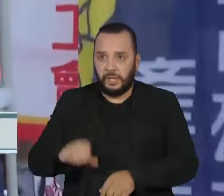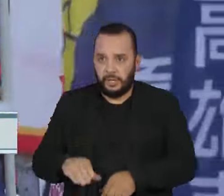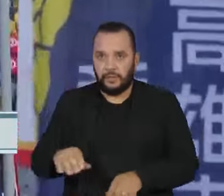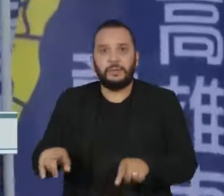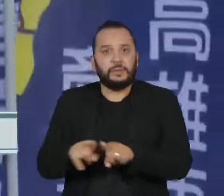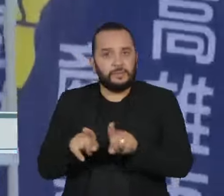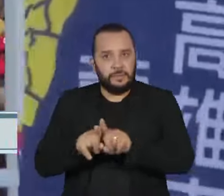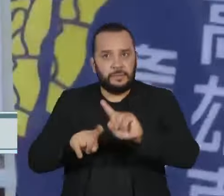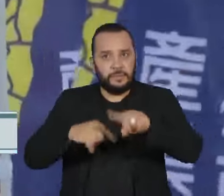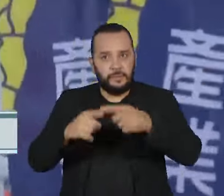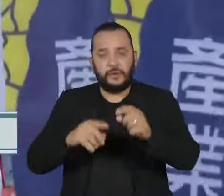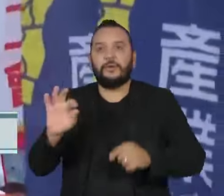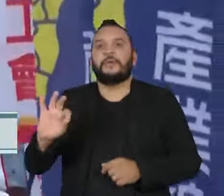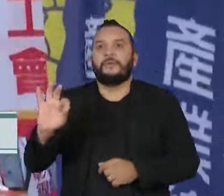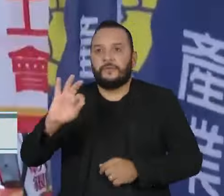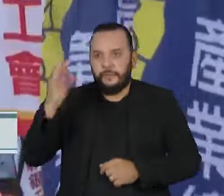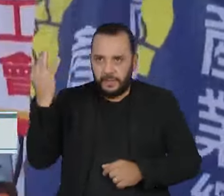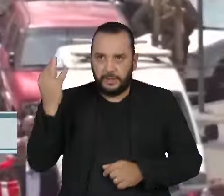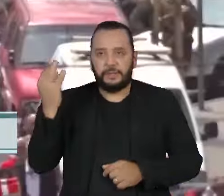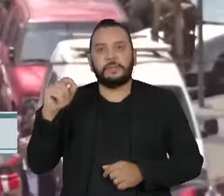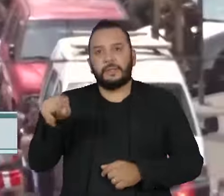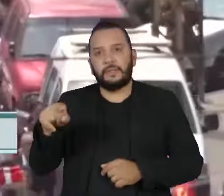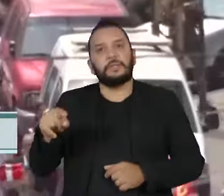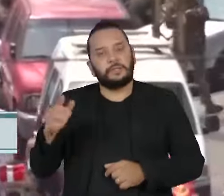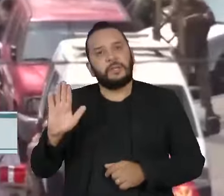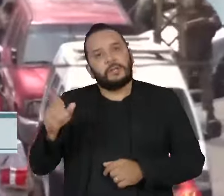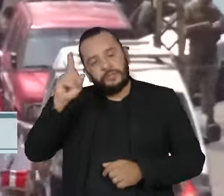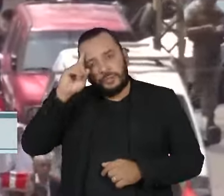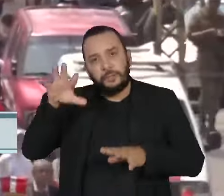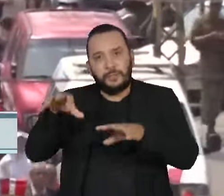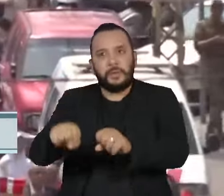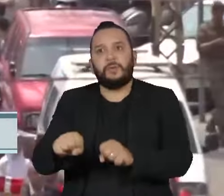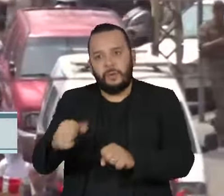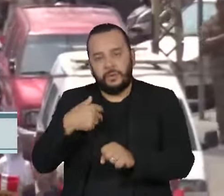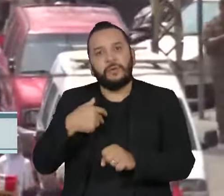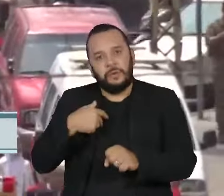resgataram a data, a transformaram em feriado e foram seguidos por outros países.